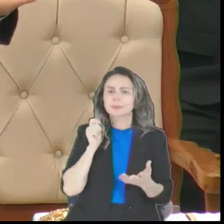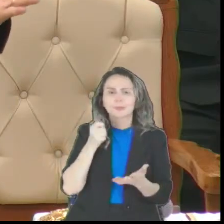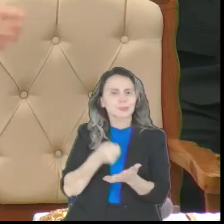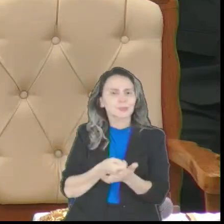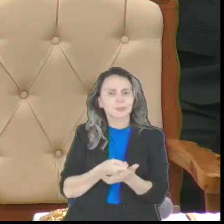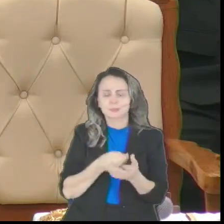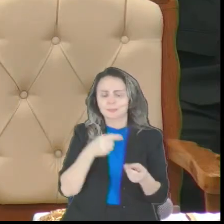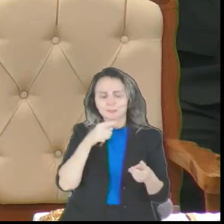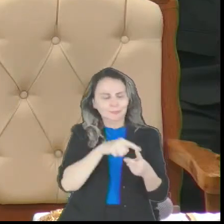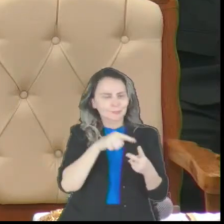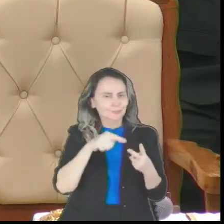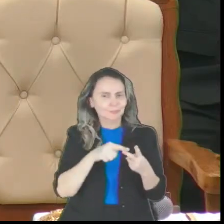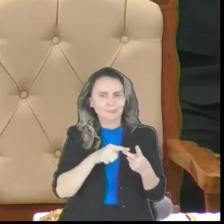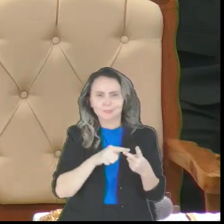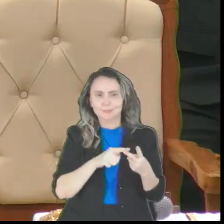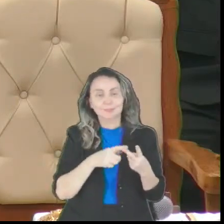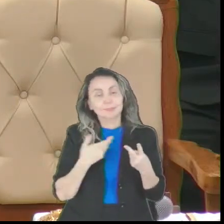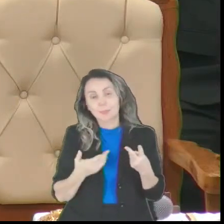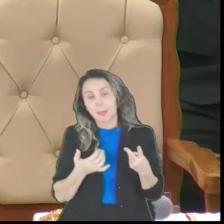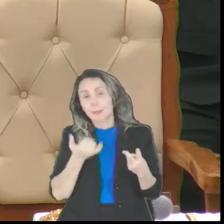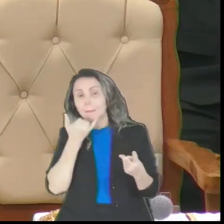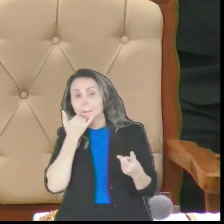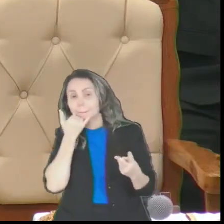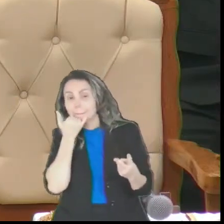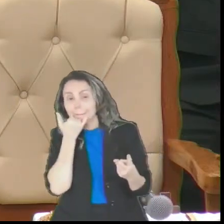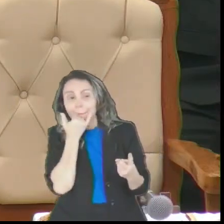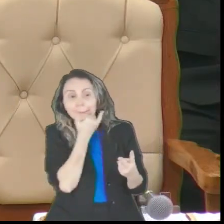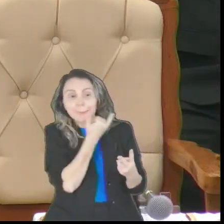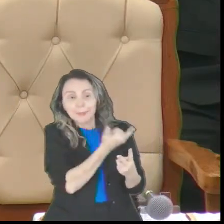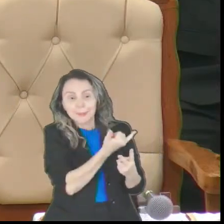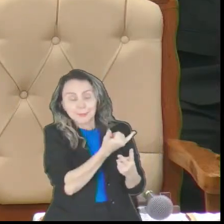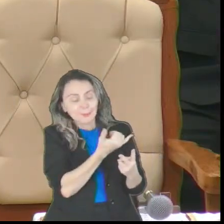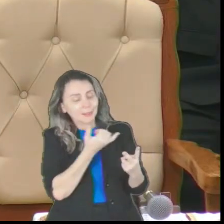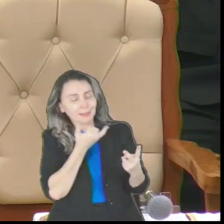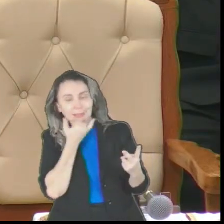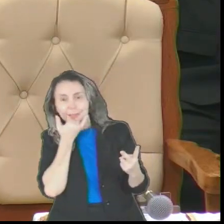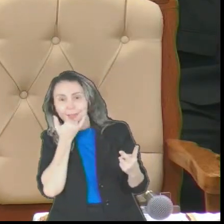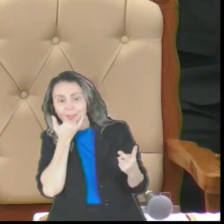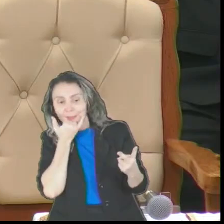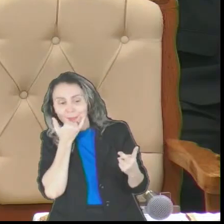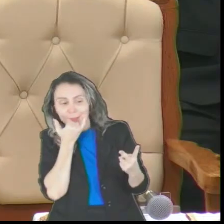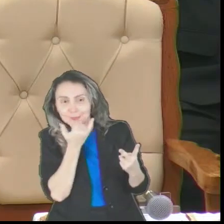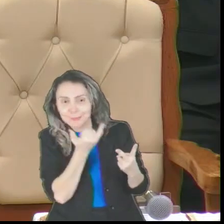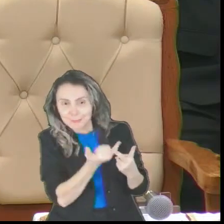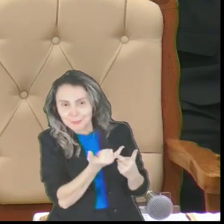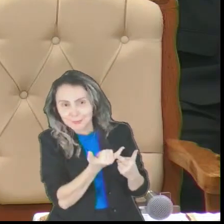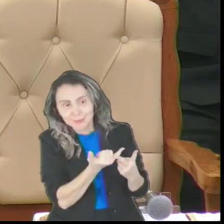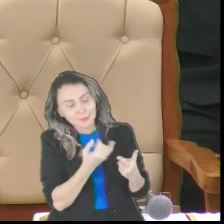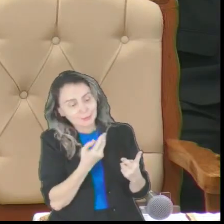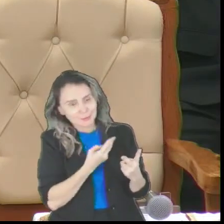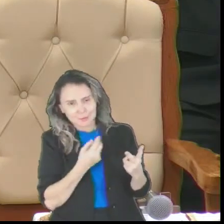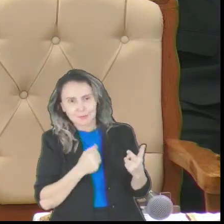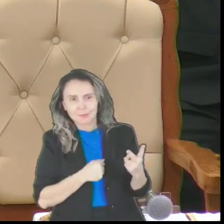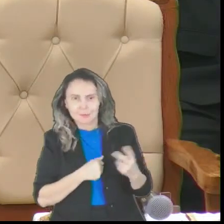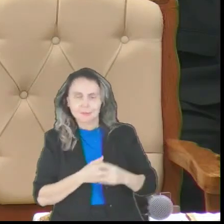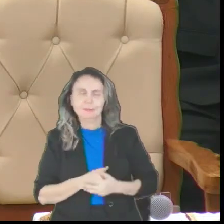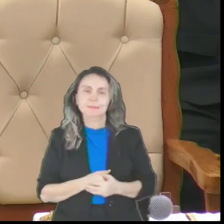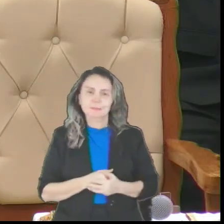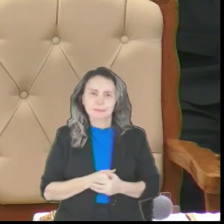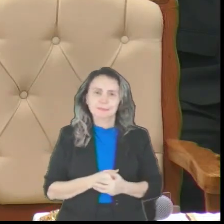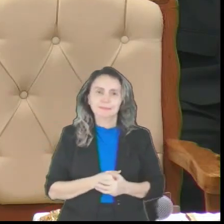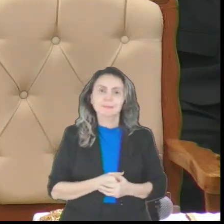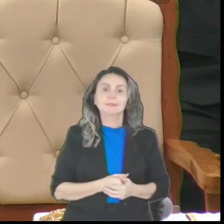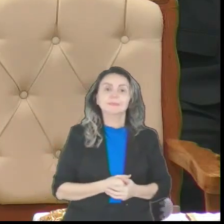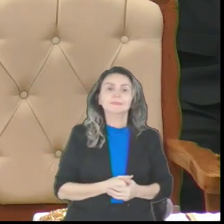pode pagar, perdoa quem deve 500 e perdoa quem deve 50. Ele olha para Simão e disse: